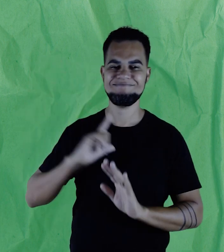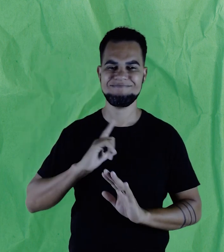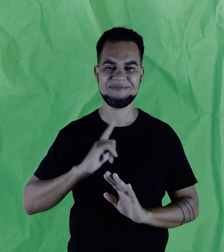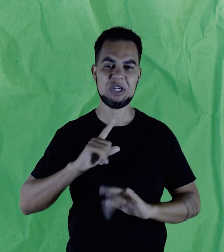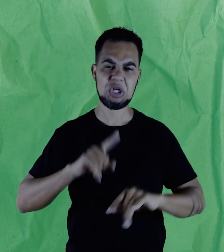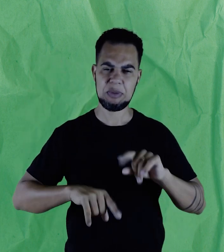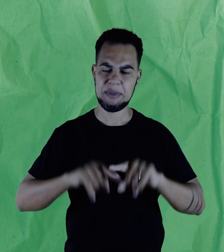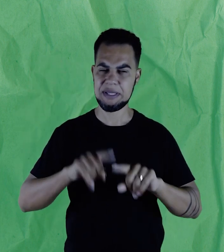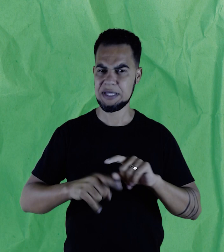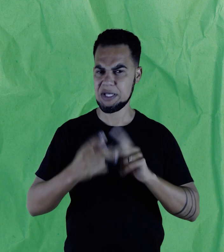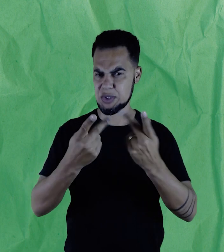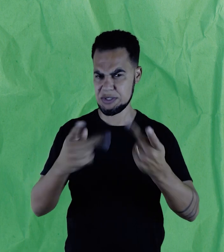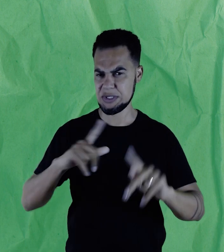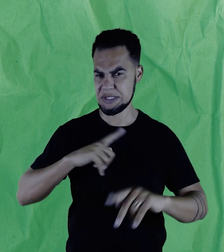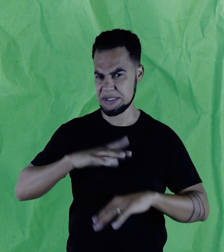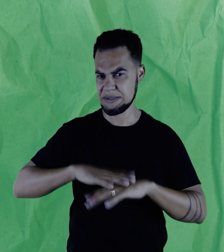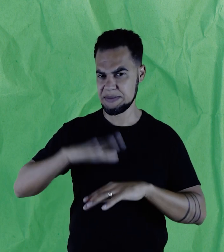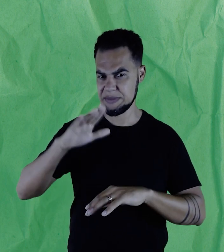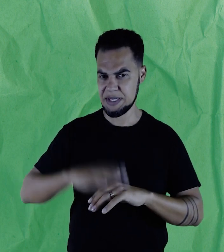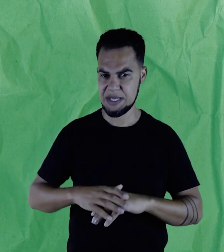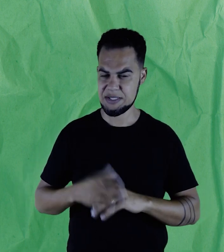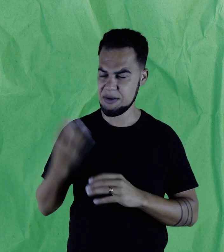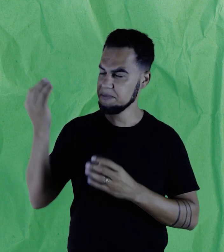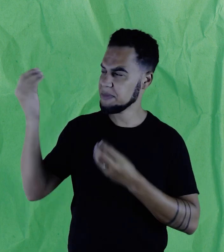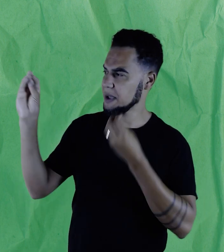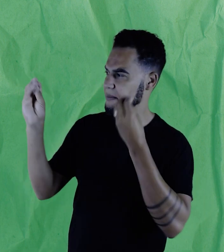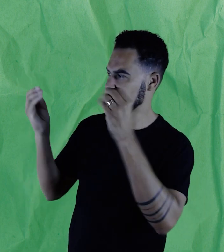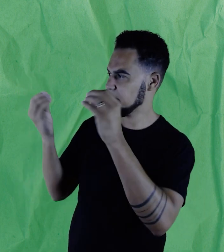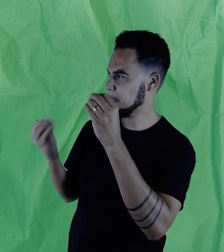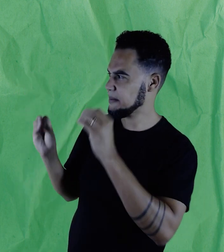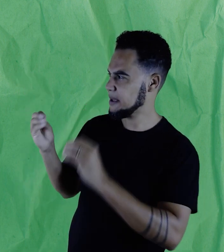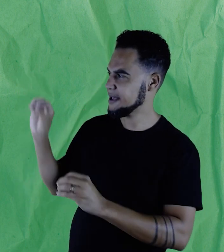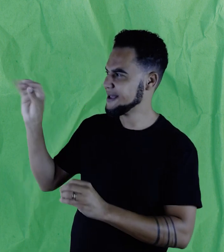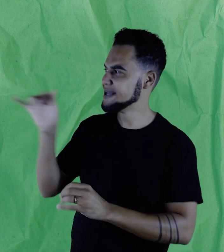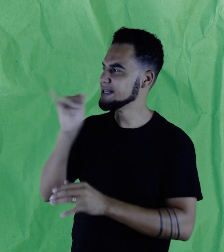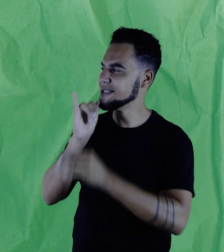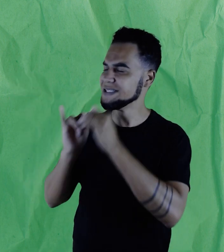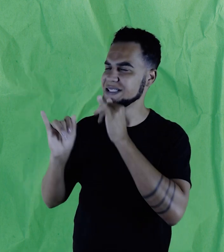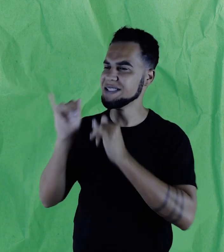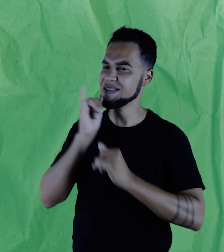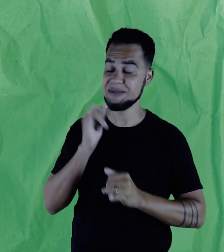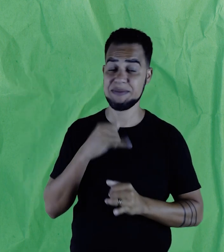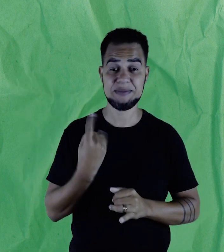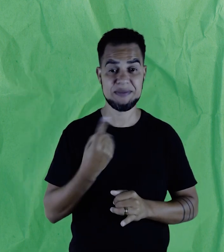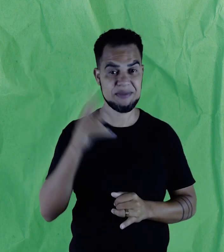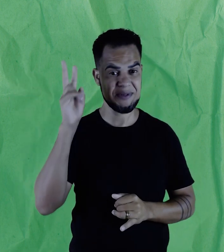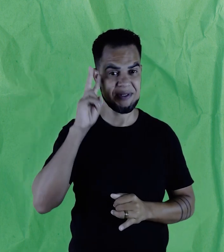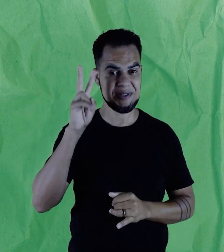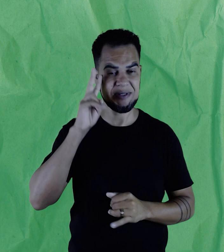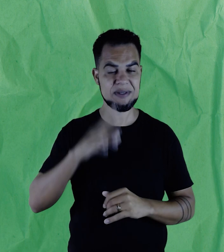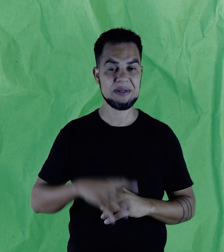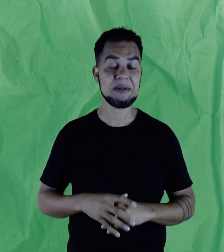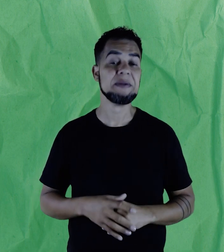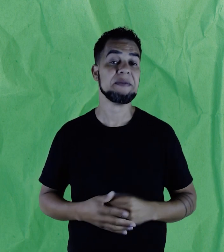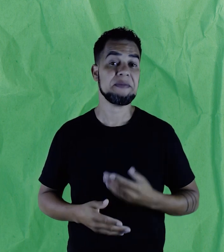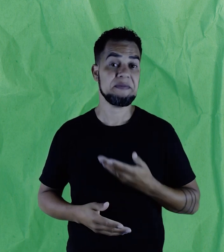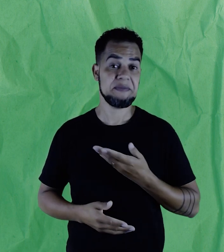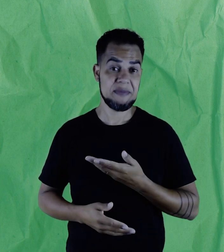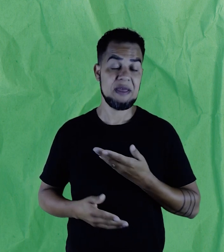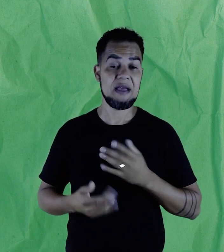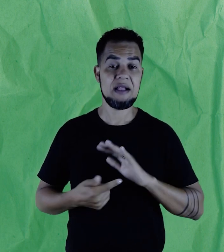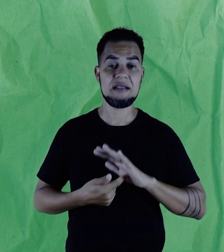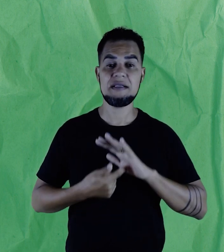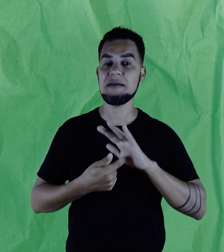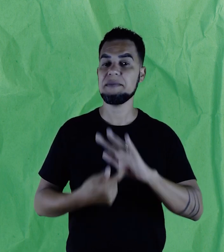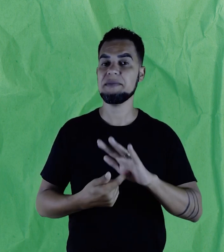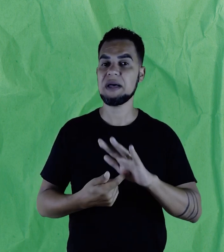as mais comuns e um exemplo de cada uma para que a gente relembre. Como eu falei, as figuras de linguagem elas aparecem tanto na